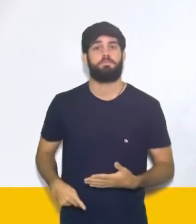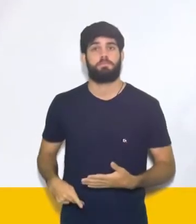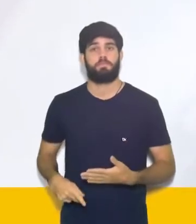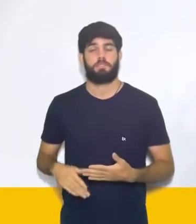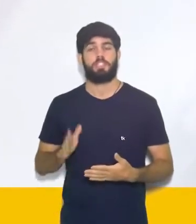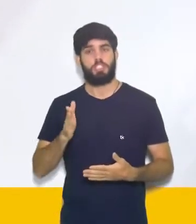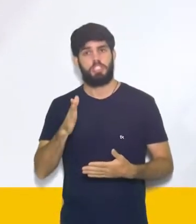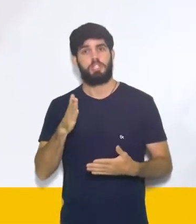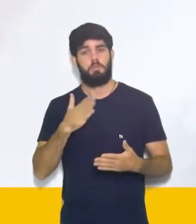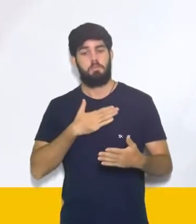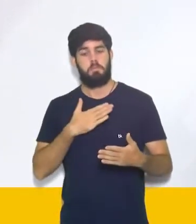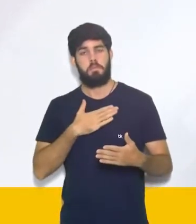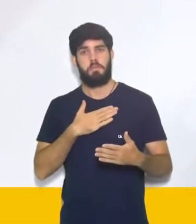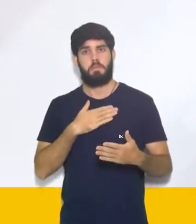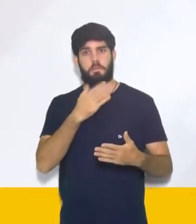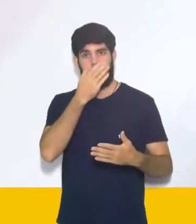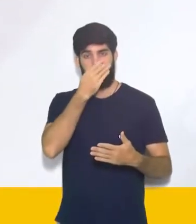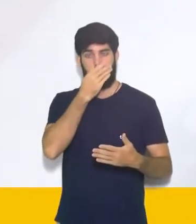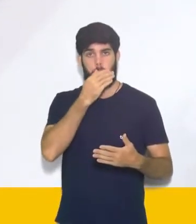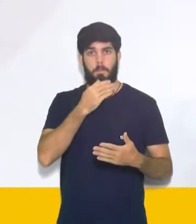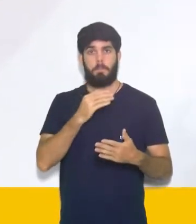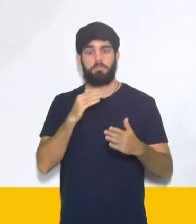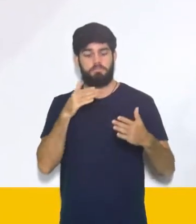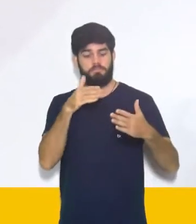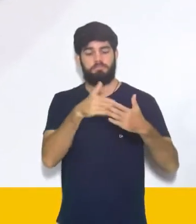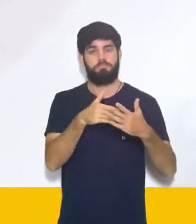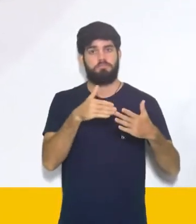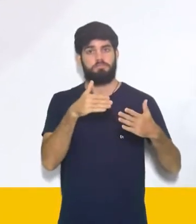é minha delimitação.